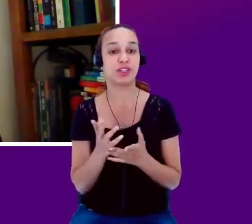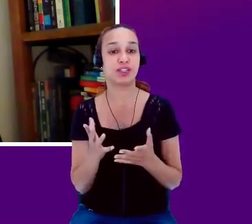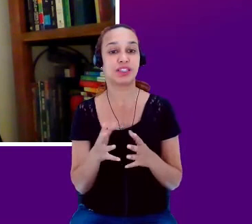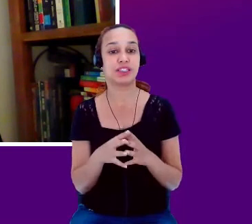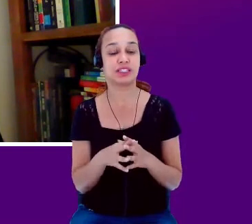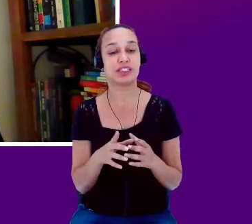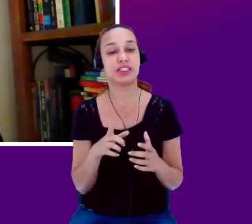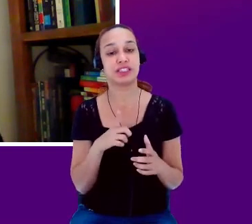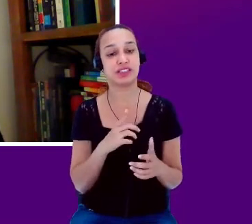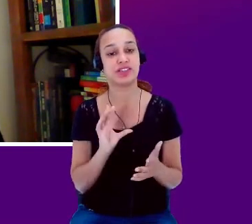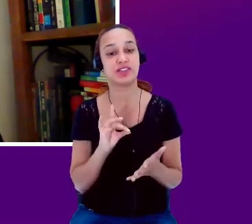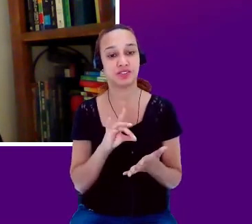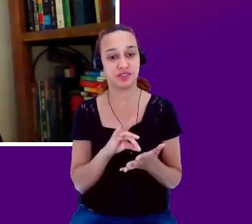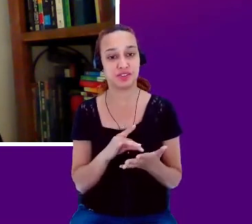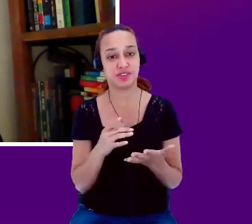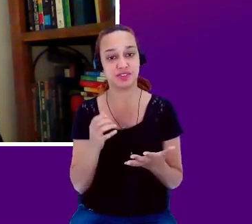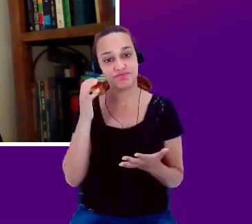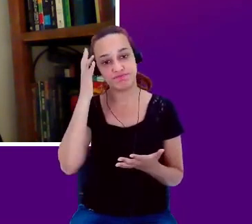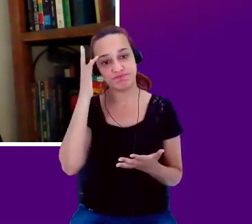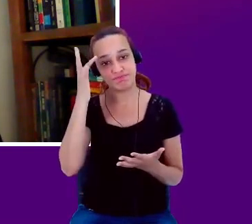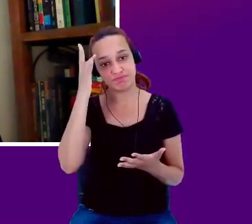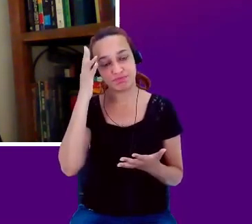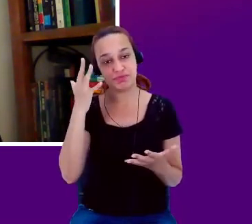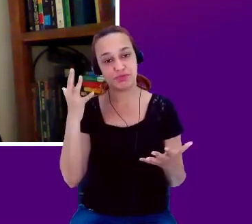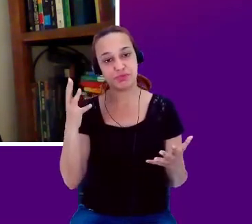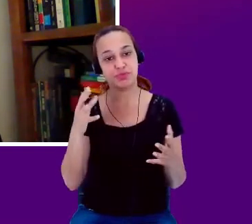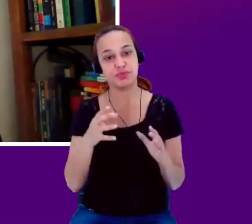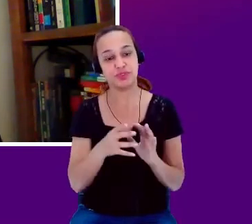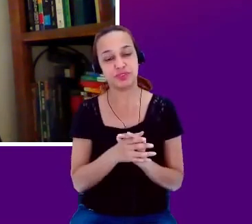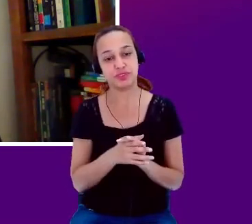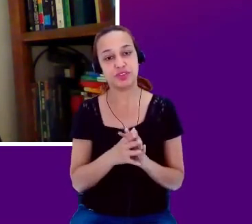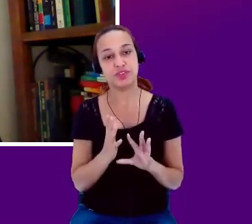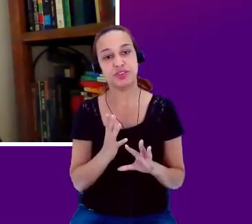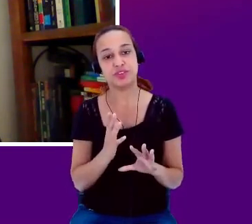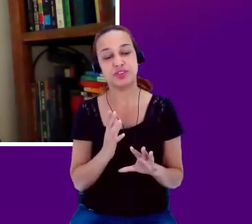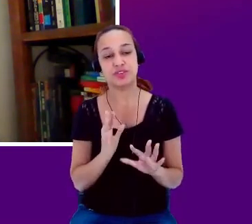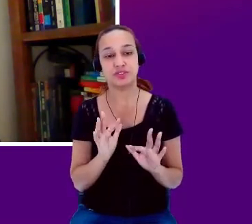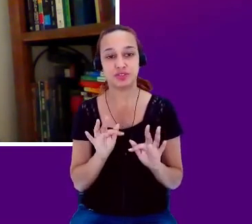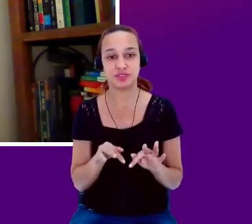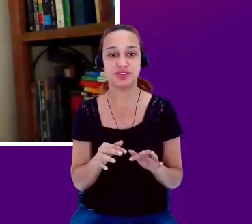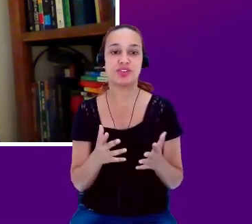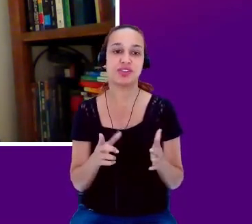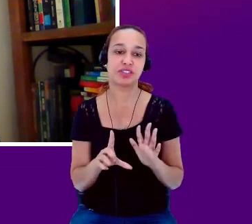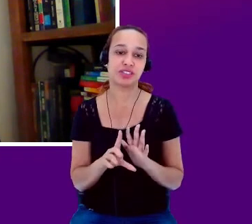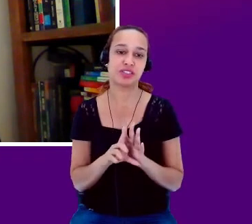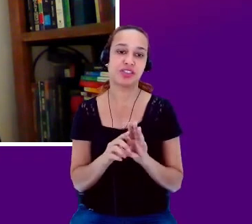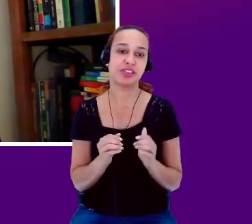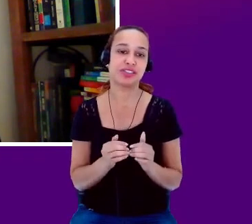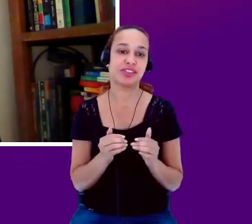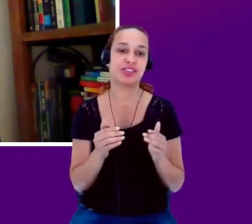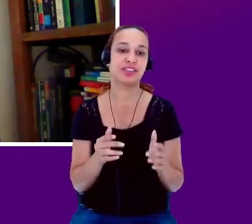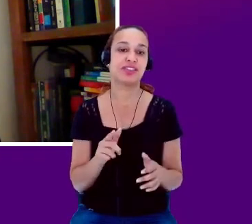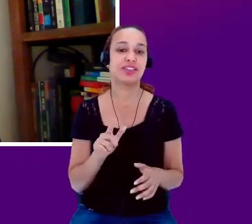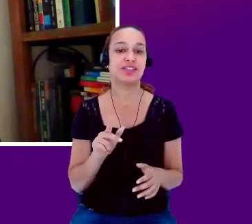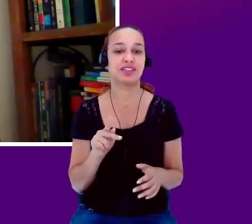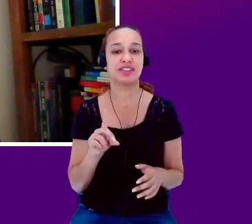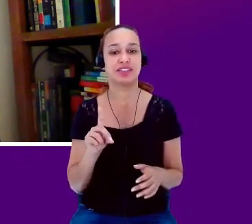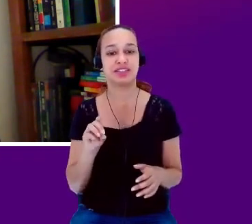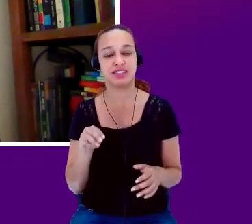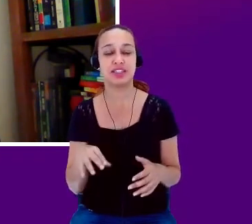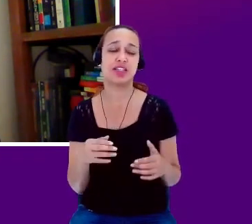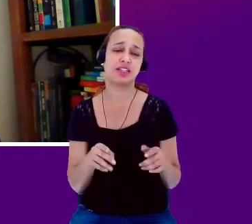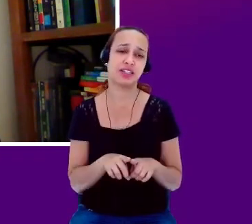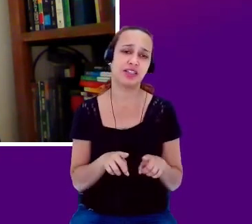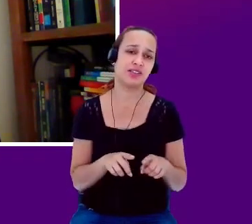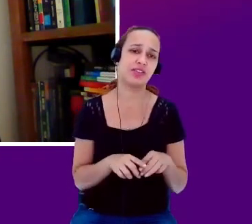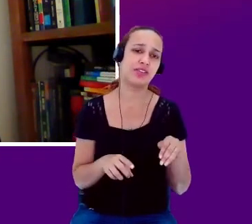que, de fato, refletir. Então, concluo também falando da abertura da NPD para buscar melhor as especificidades, sempre em